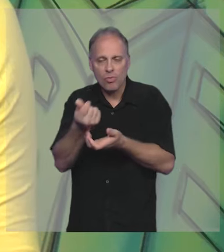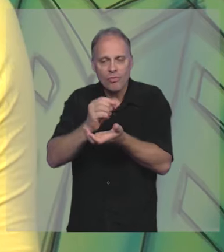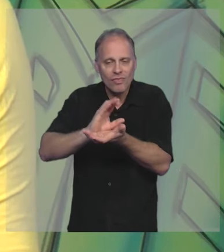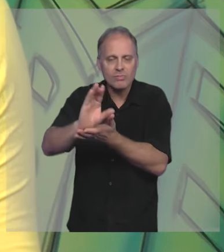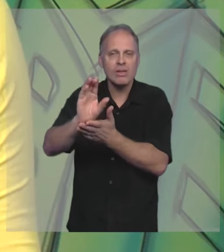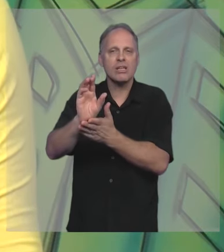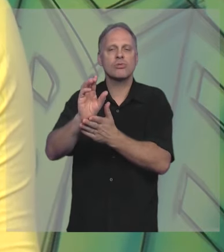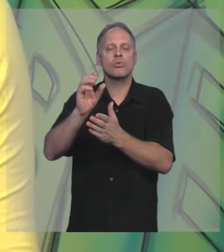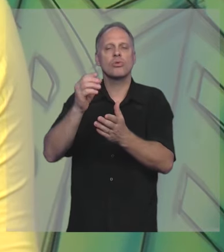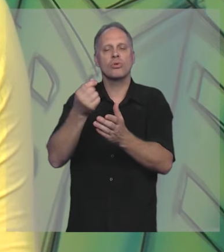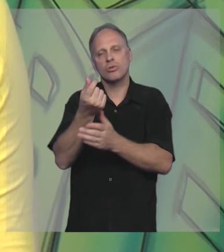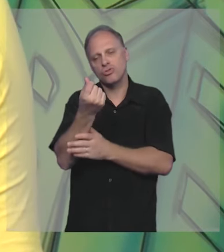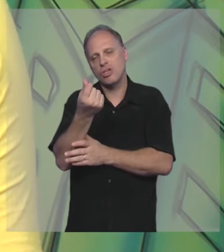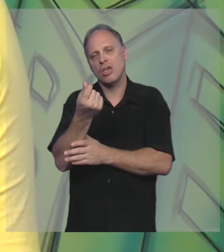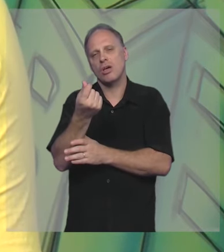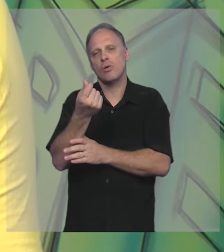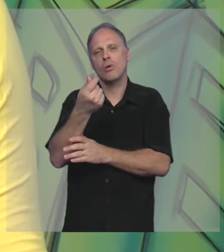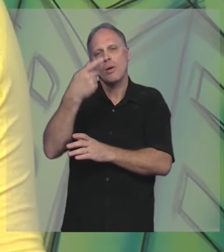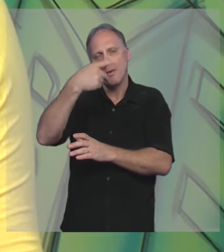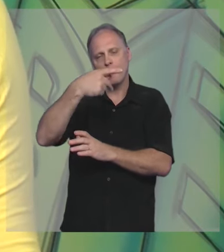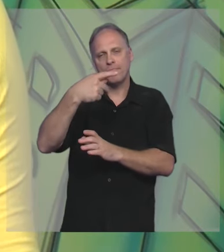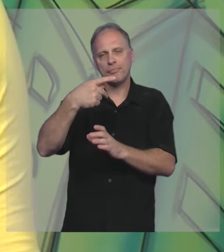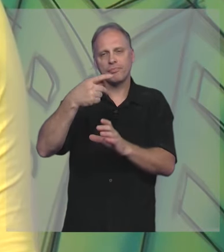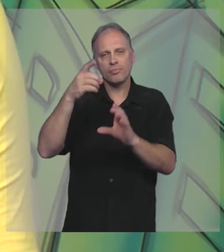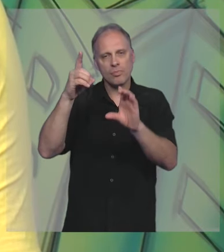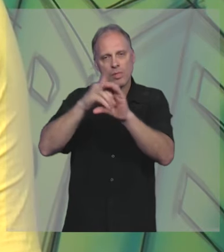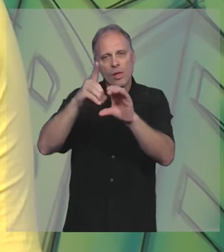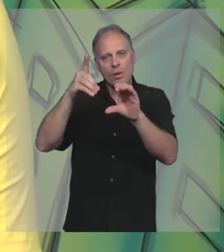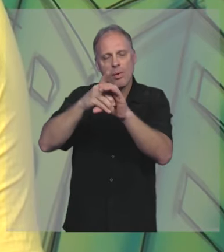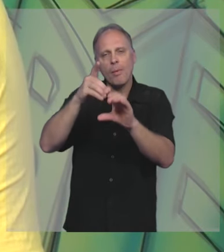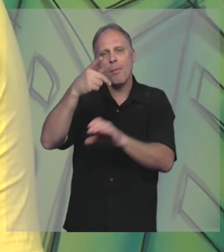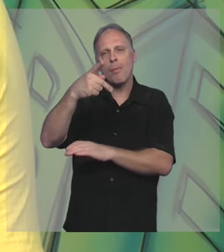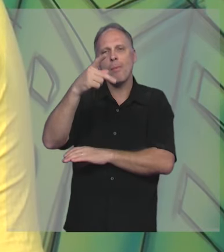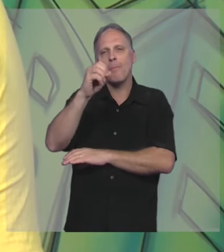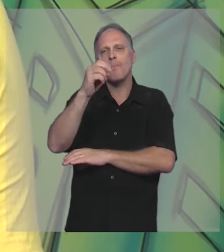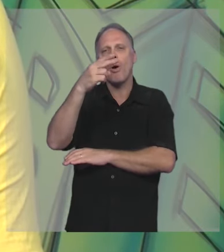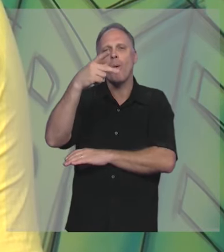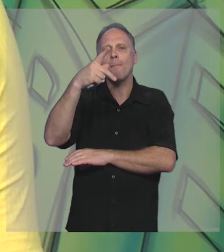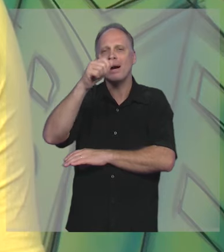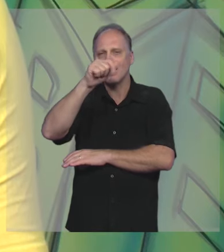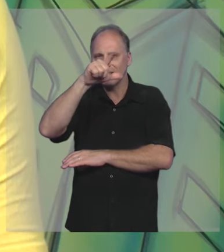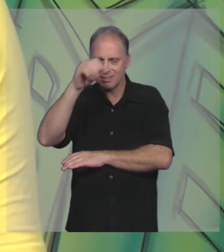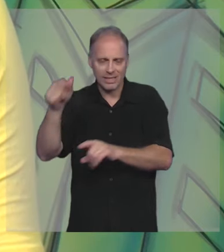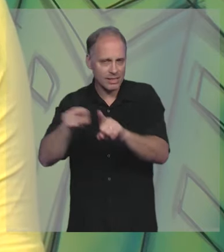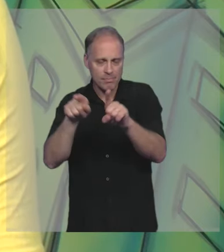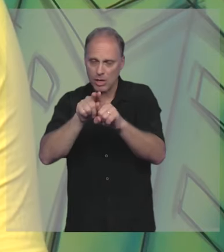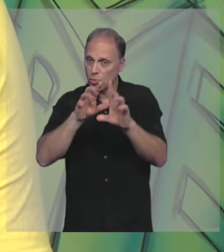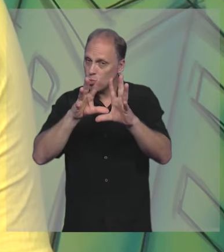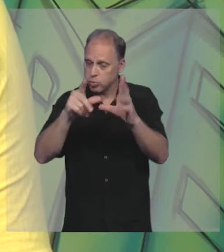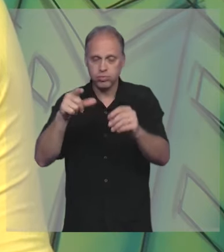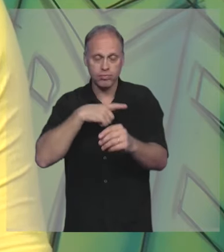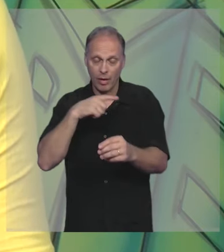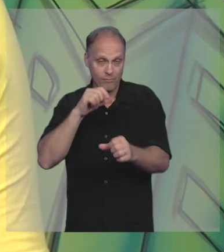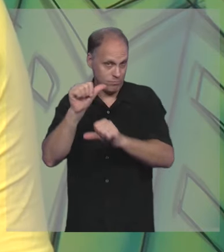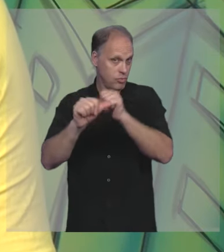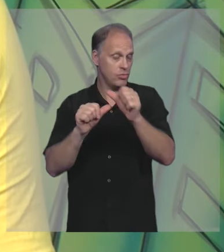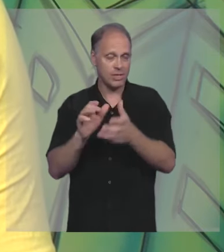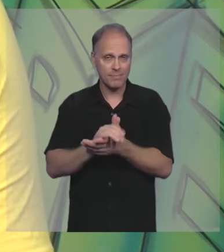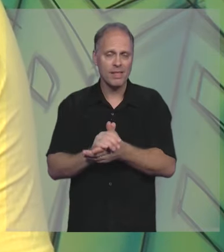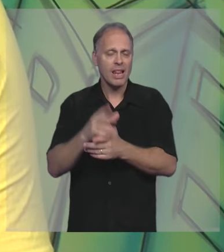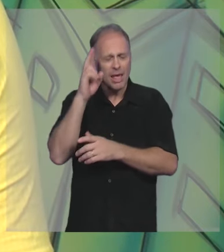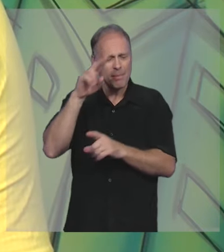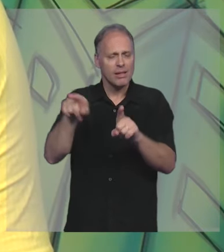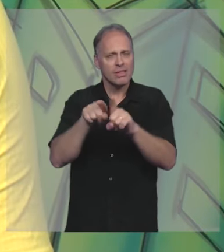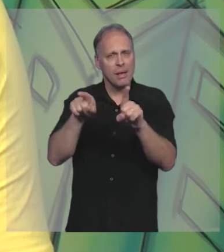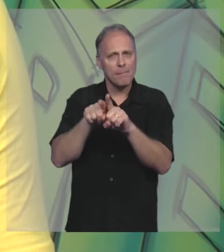investimentos, na poupança, de quem tem tipo de investimento com renda fixa, toda essa questão também. Lembrando da própria